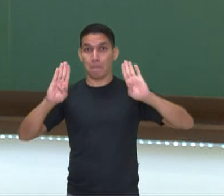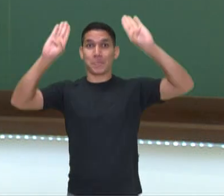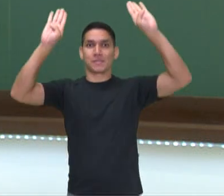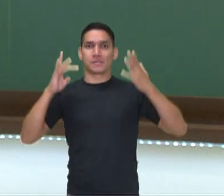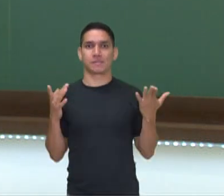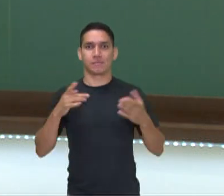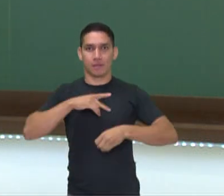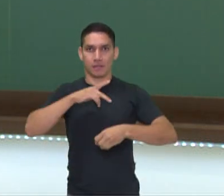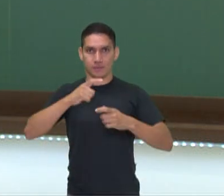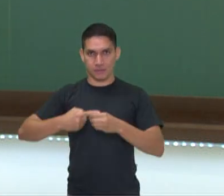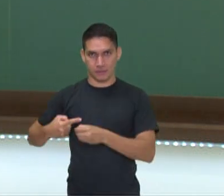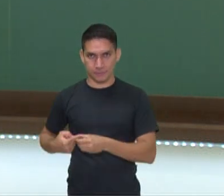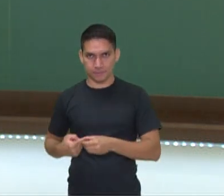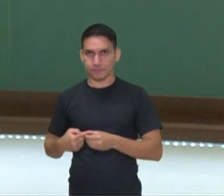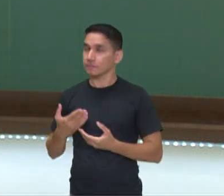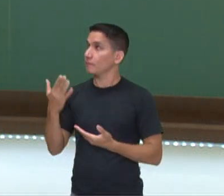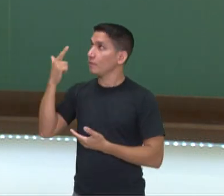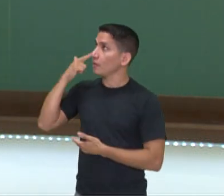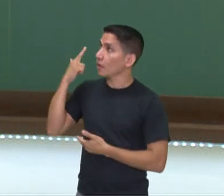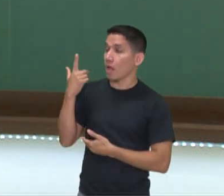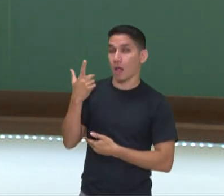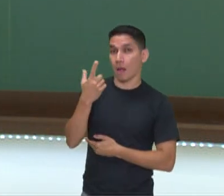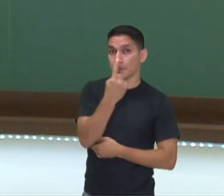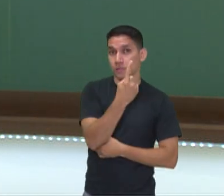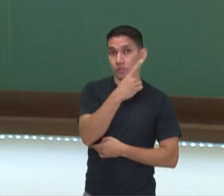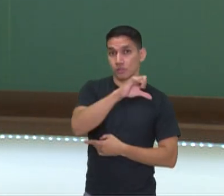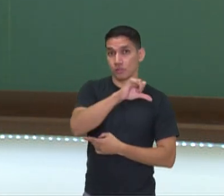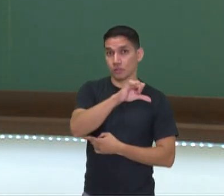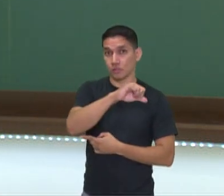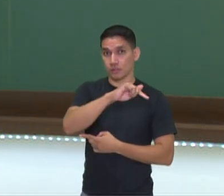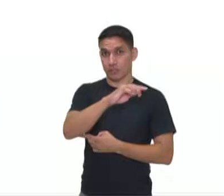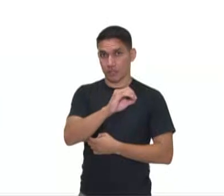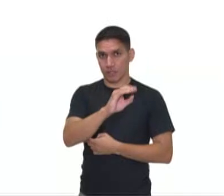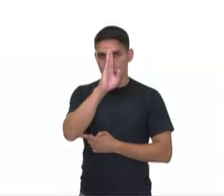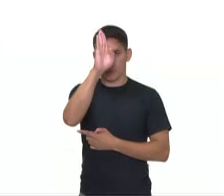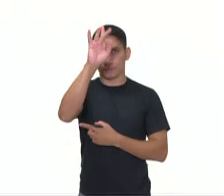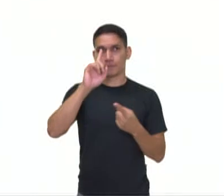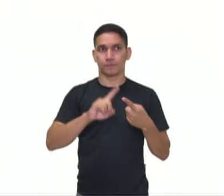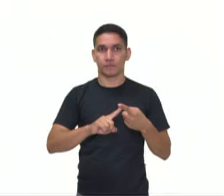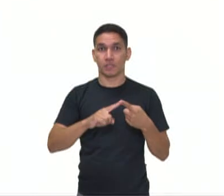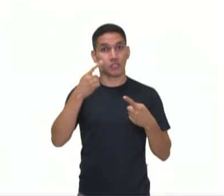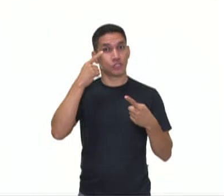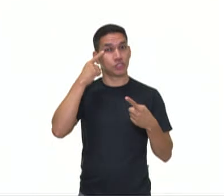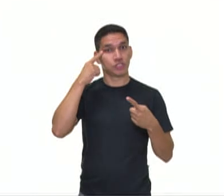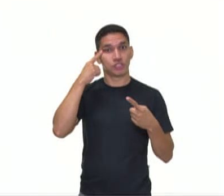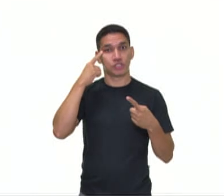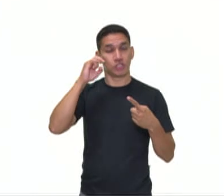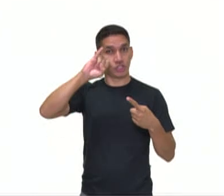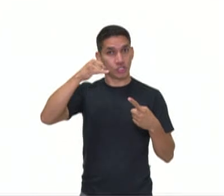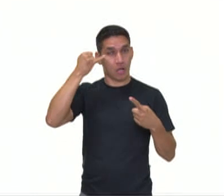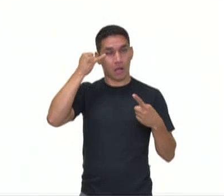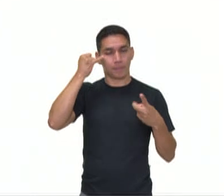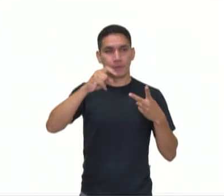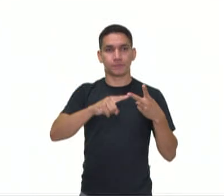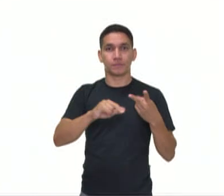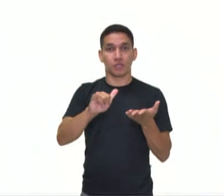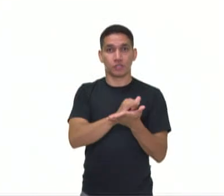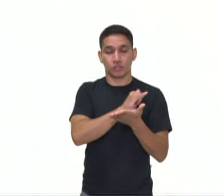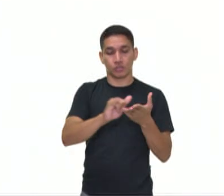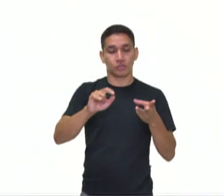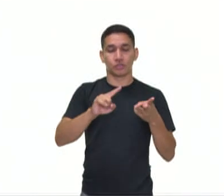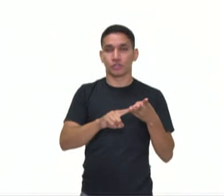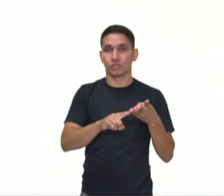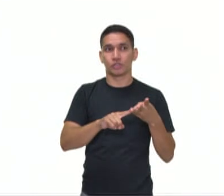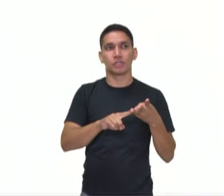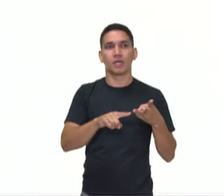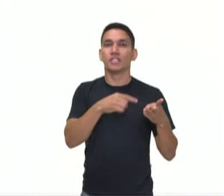que em 1970, ó, as 3 primeiras cidades eram Tóquio, no Japão, Nova York, nos Estados Unidos e